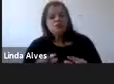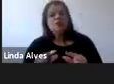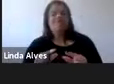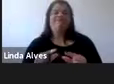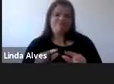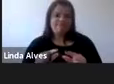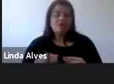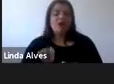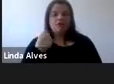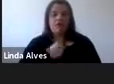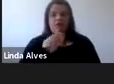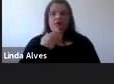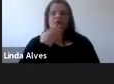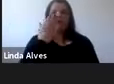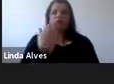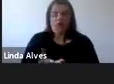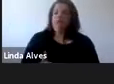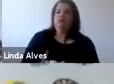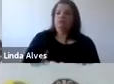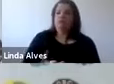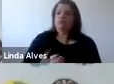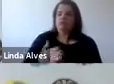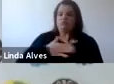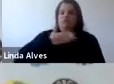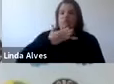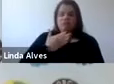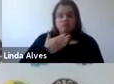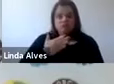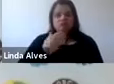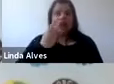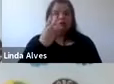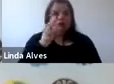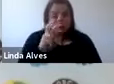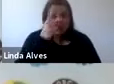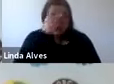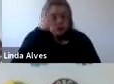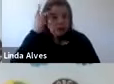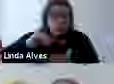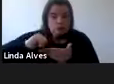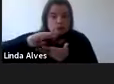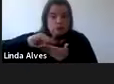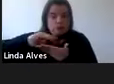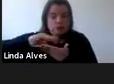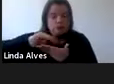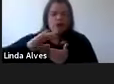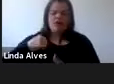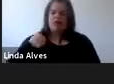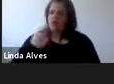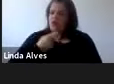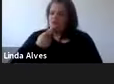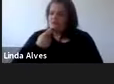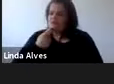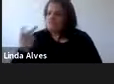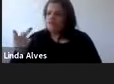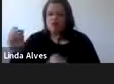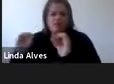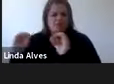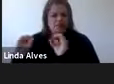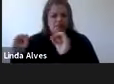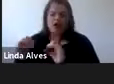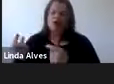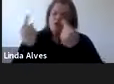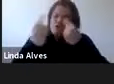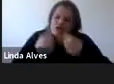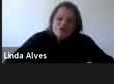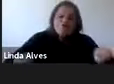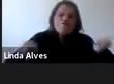quando recebemos aquilo, para nós foi quase que um choque, Claro. certo? Aí recebemos, não propusemos nada no primeiro momento, voltamos para casa, digamos,